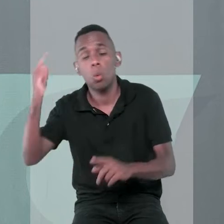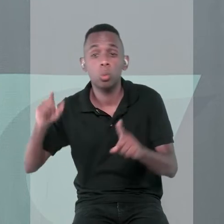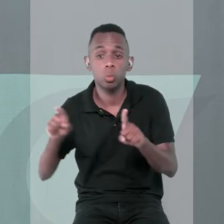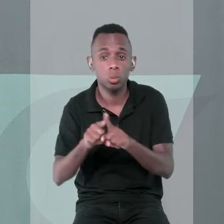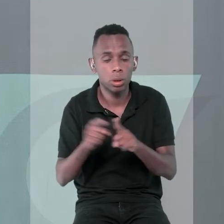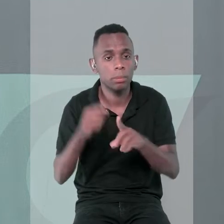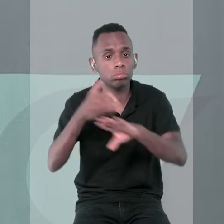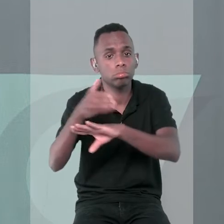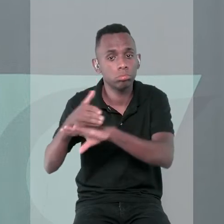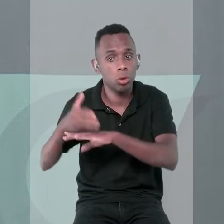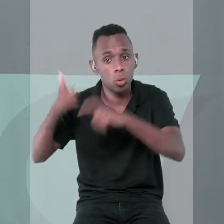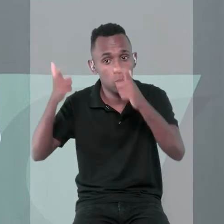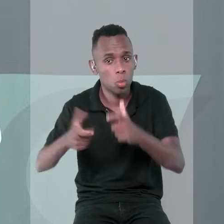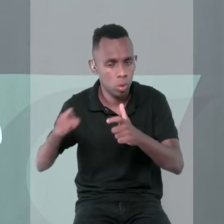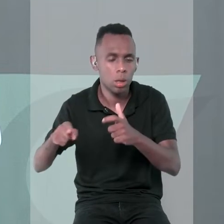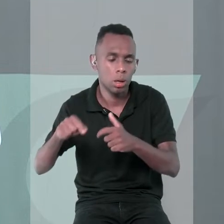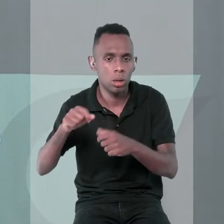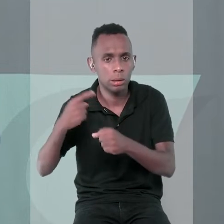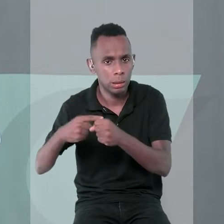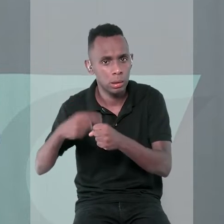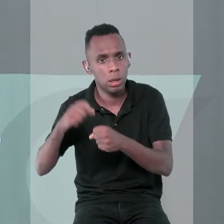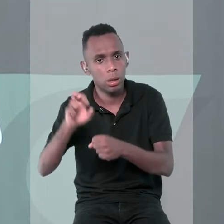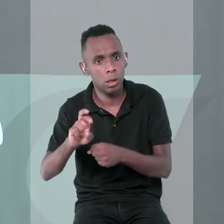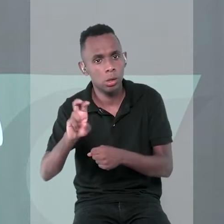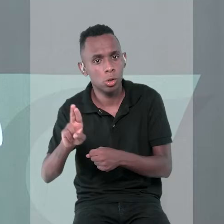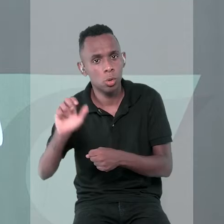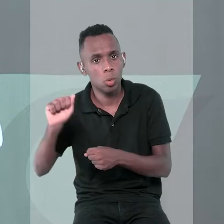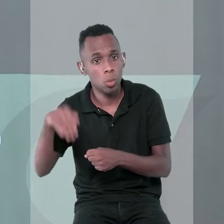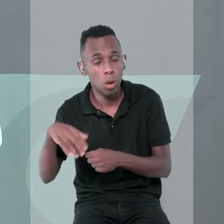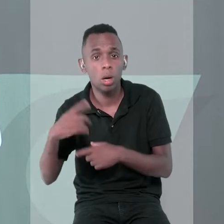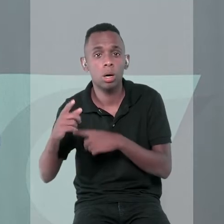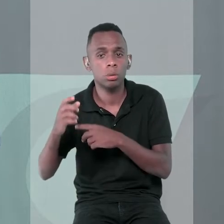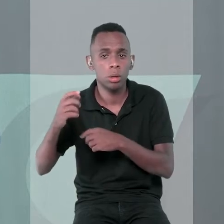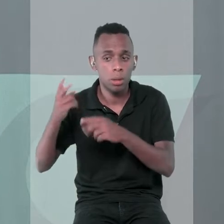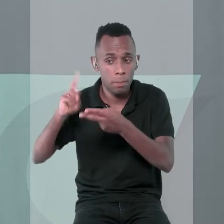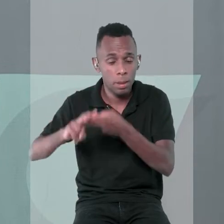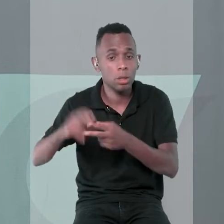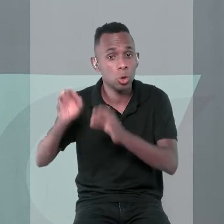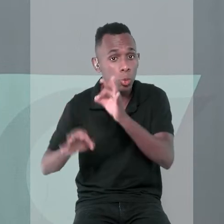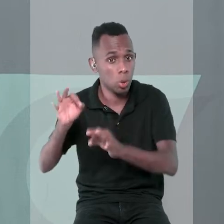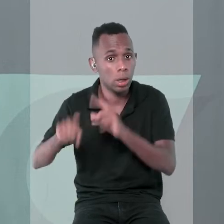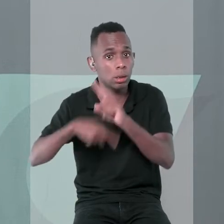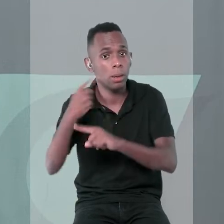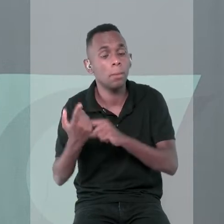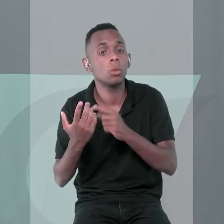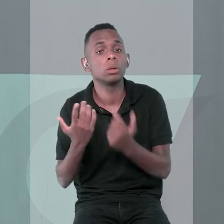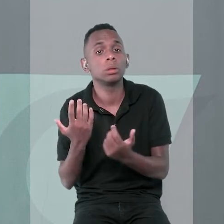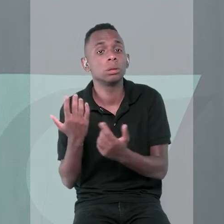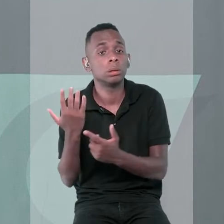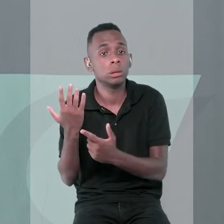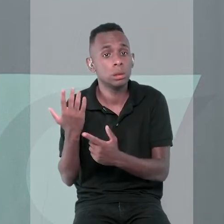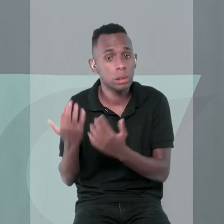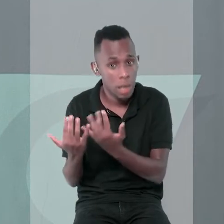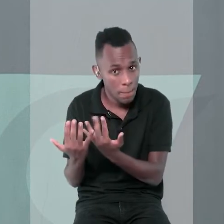dos espaços lá em Rouen, que é a cidade onde ela foi presa e depois julgada e queimada, que também me